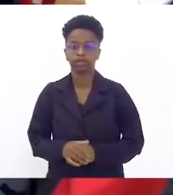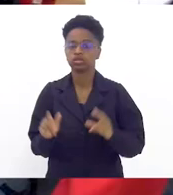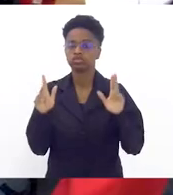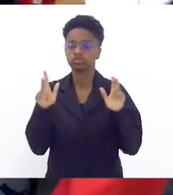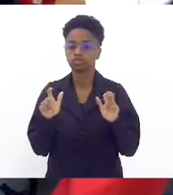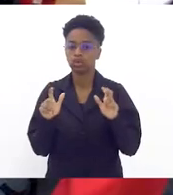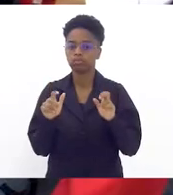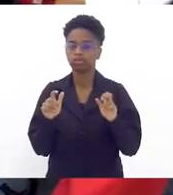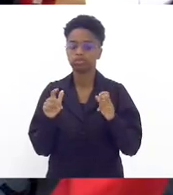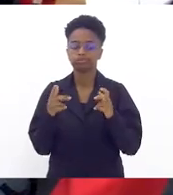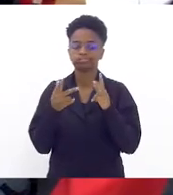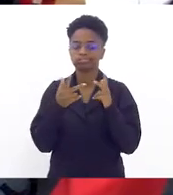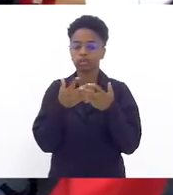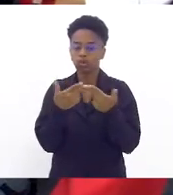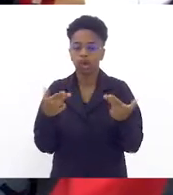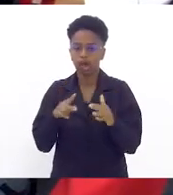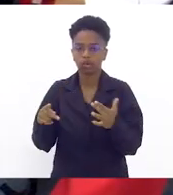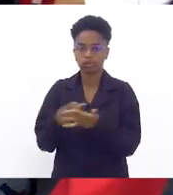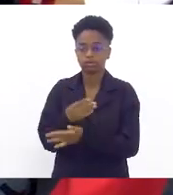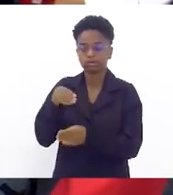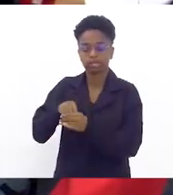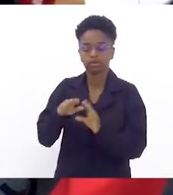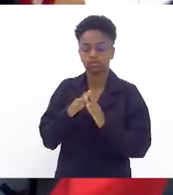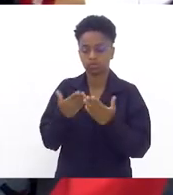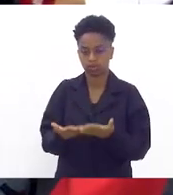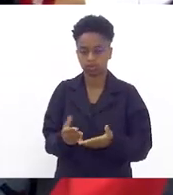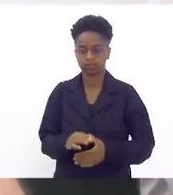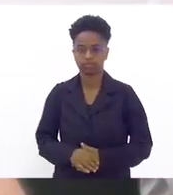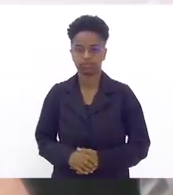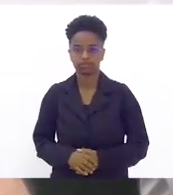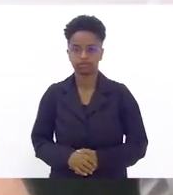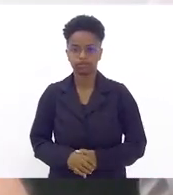sobre a situação crítica que a escola se encontra